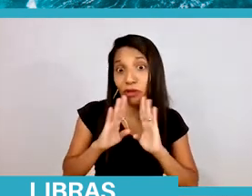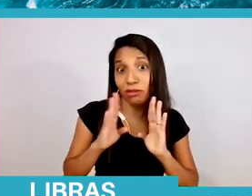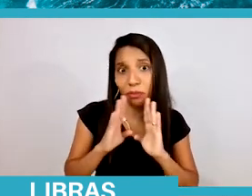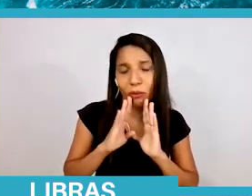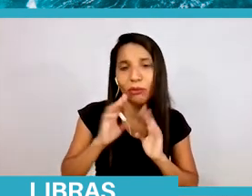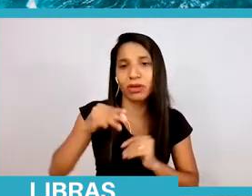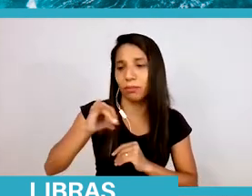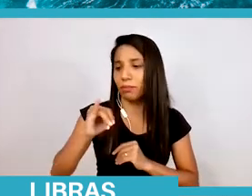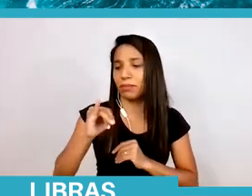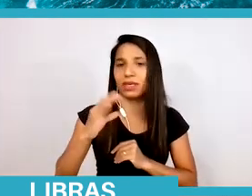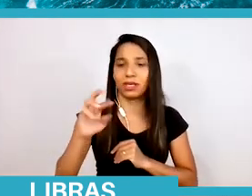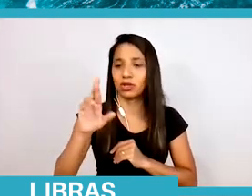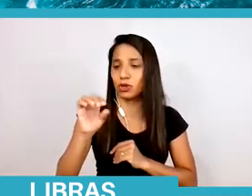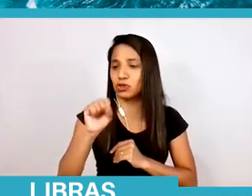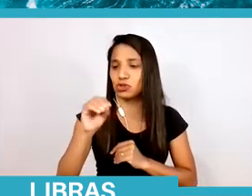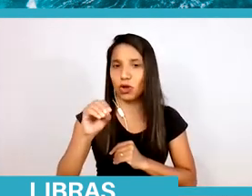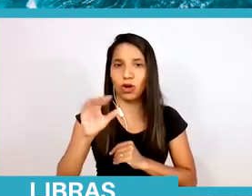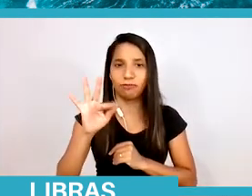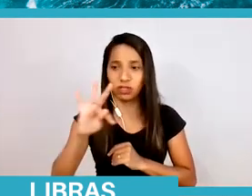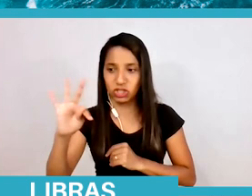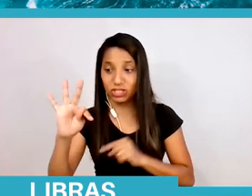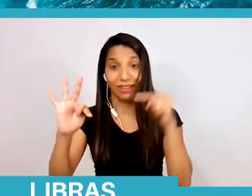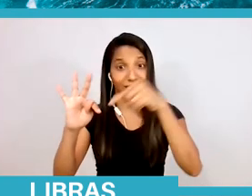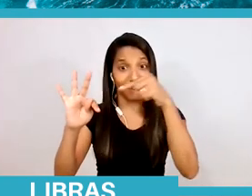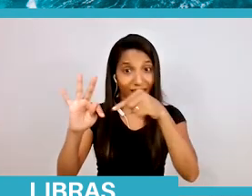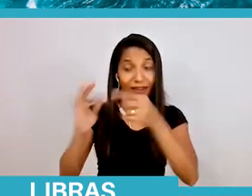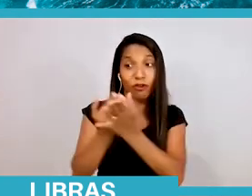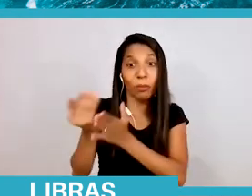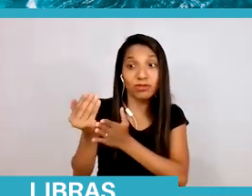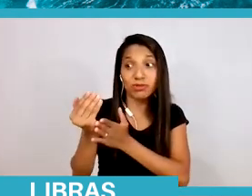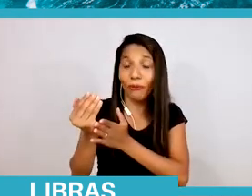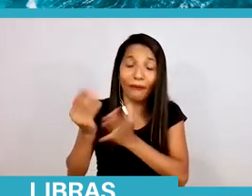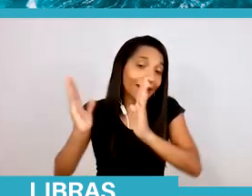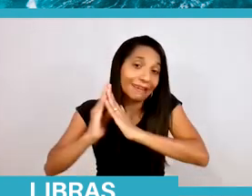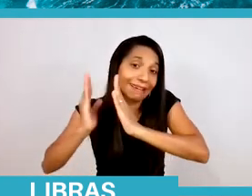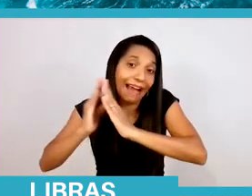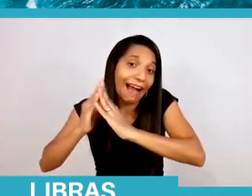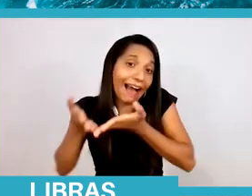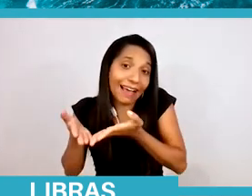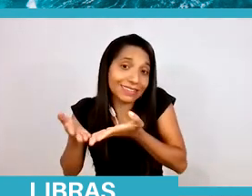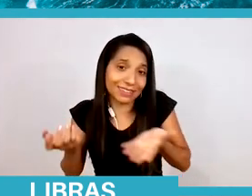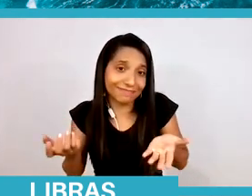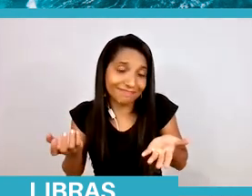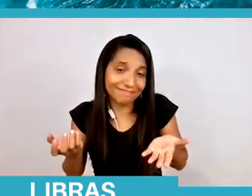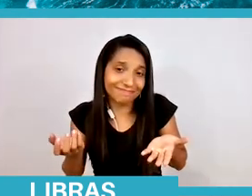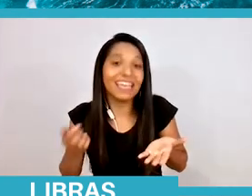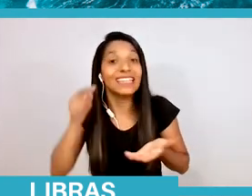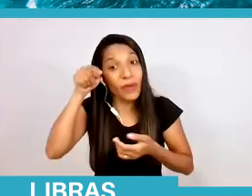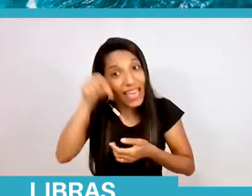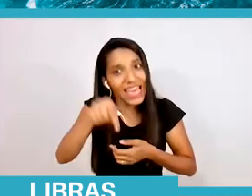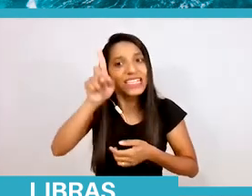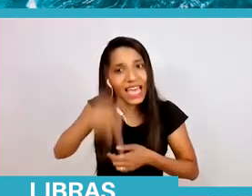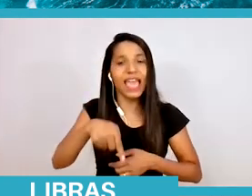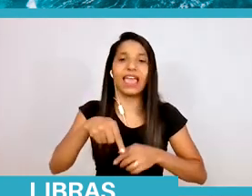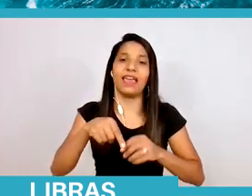garagem, o Facebook com o Mark Zuckerberg da mesma maneira. Então, essa forma de pensar é o que nós chamamos de empreendedorismo bootstrap,